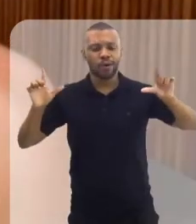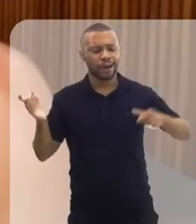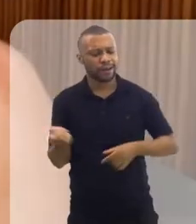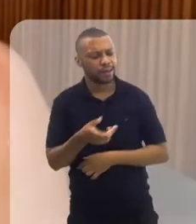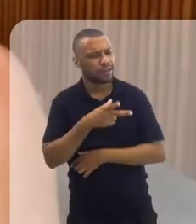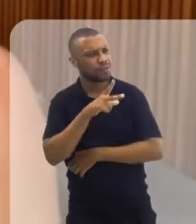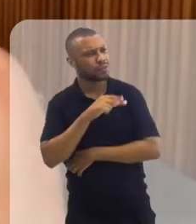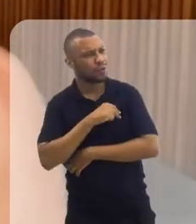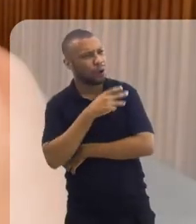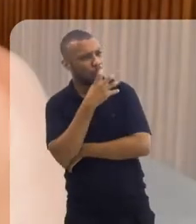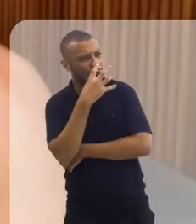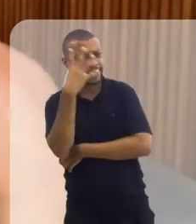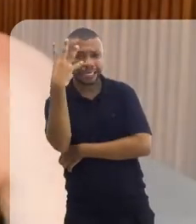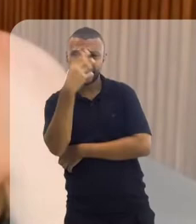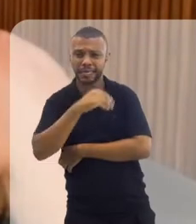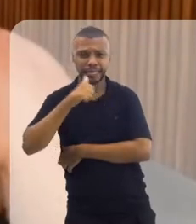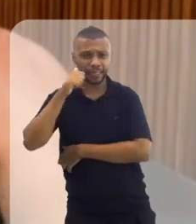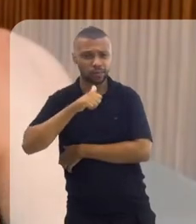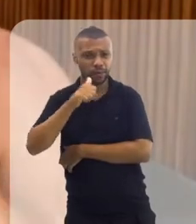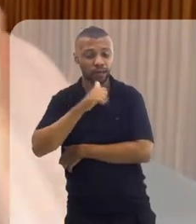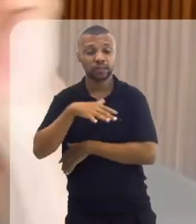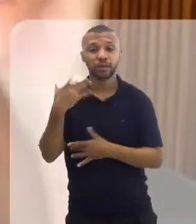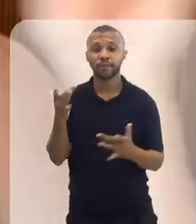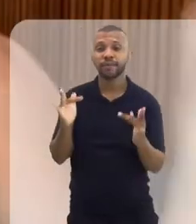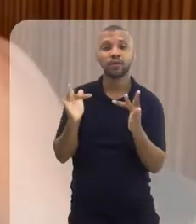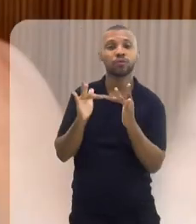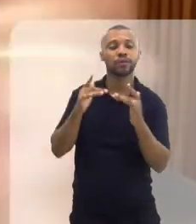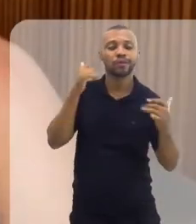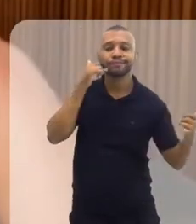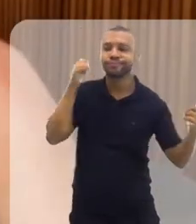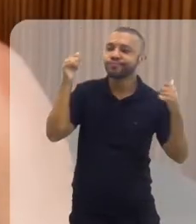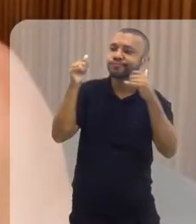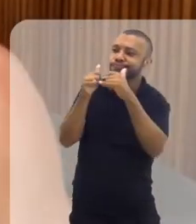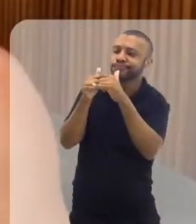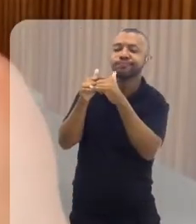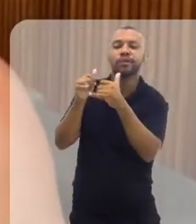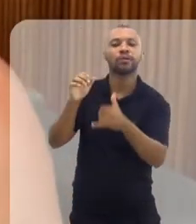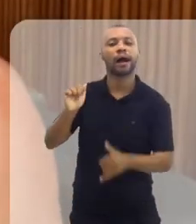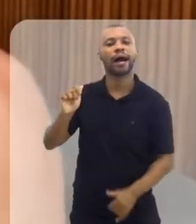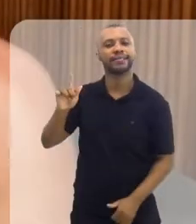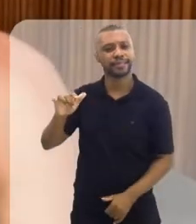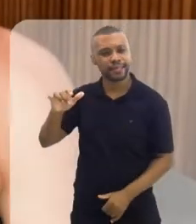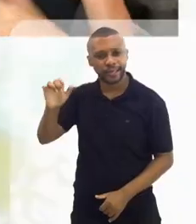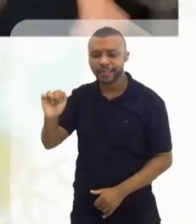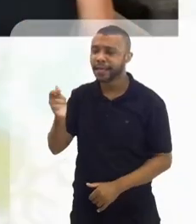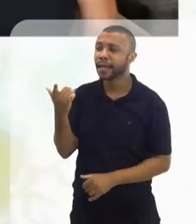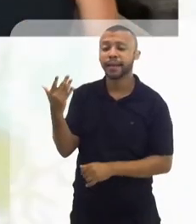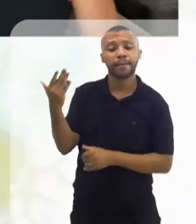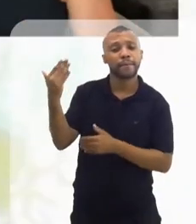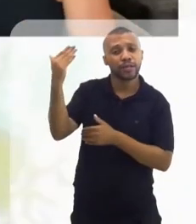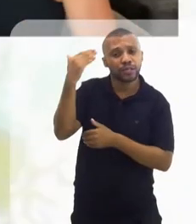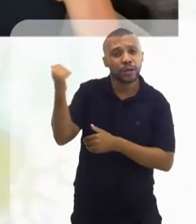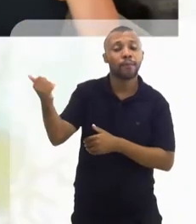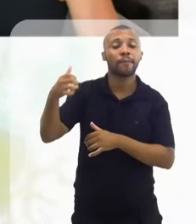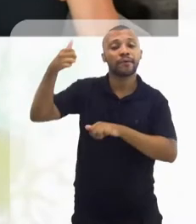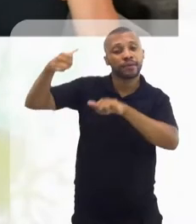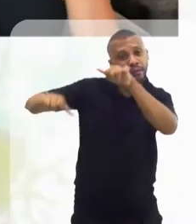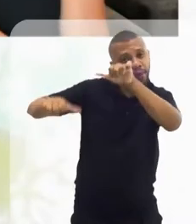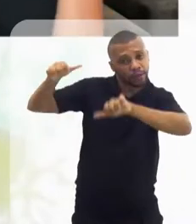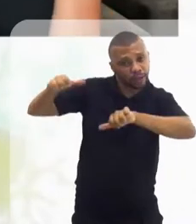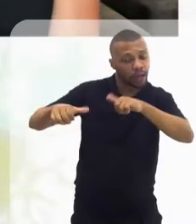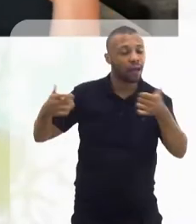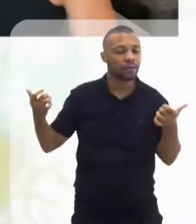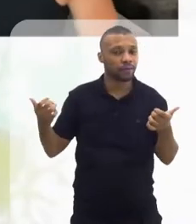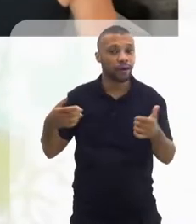no close. Ele, nossa, que menina bonita, entrou em contato com a agência, ah, chama ela para fazer um teste. Eu fui fazer o teste, foi a